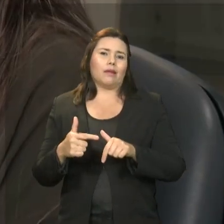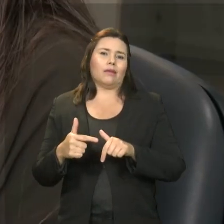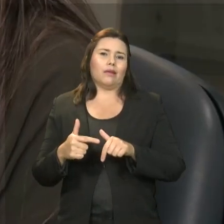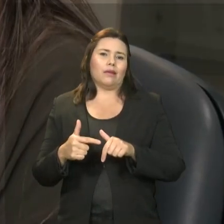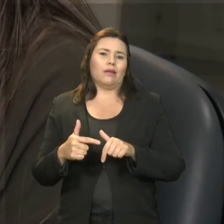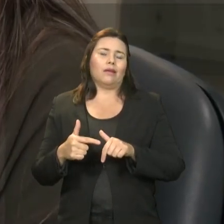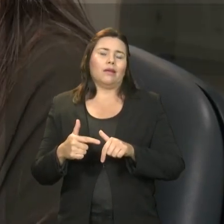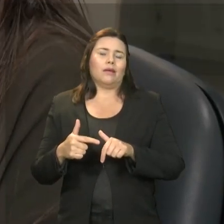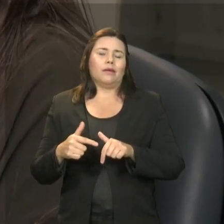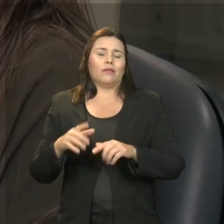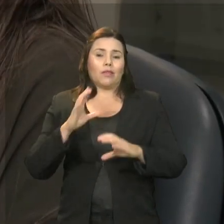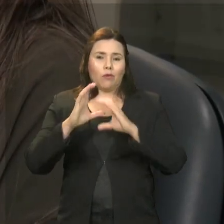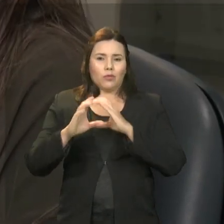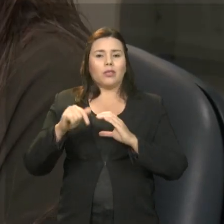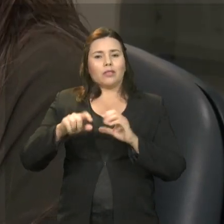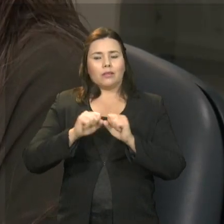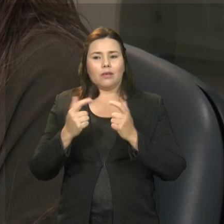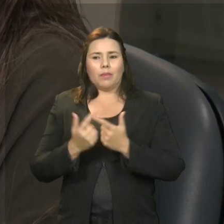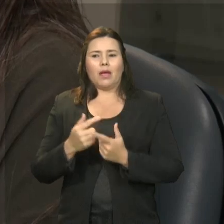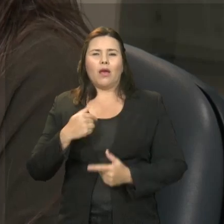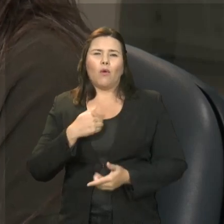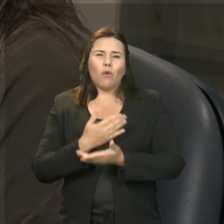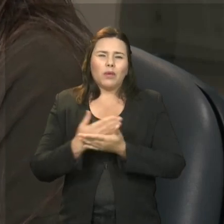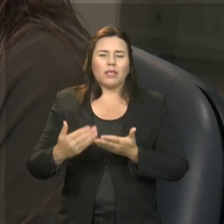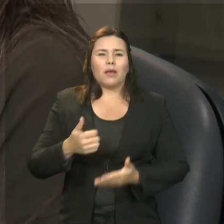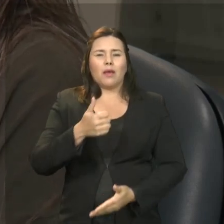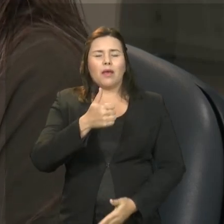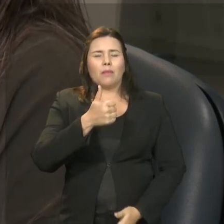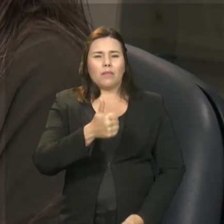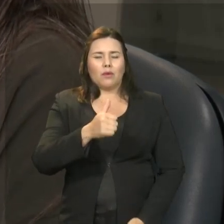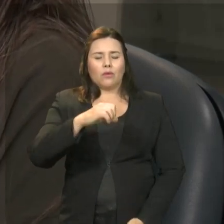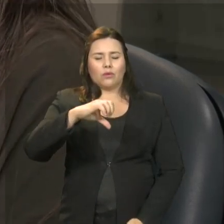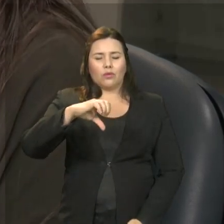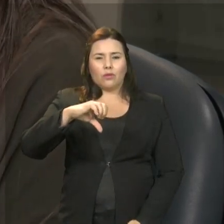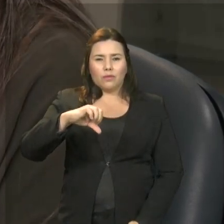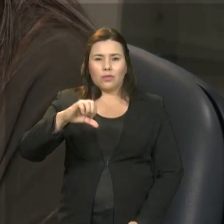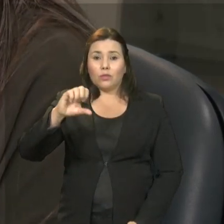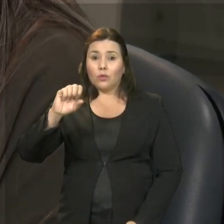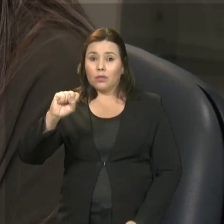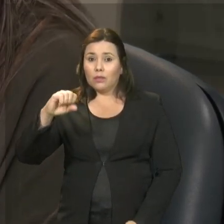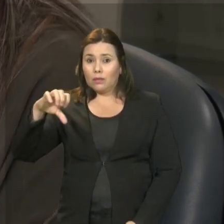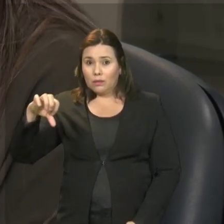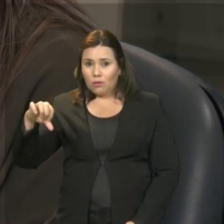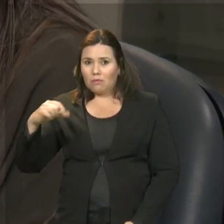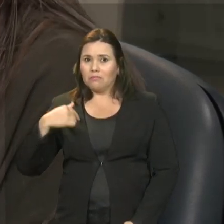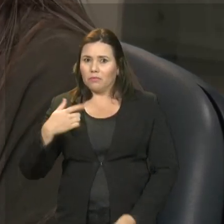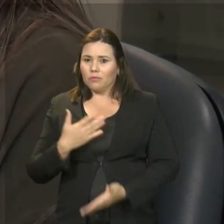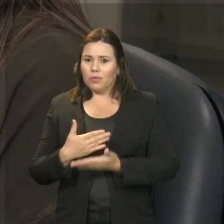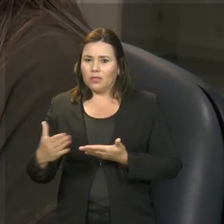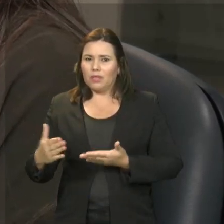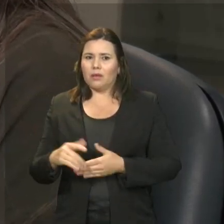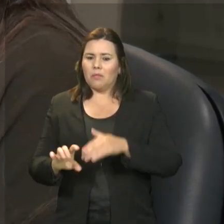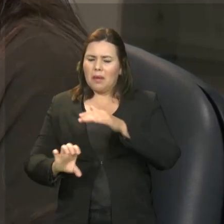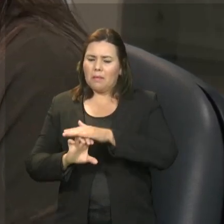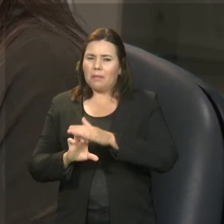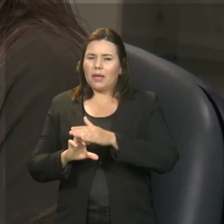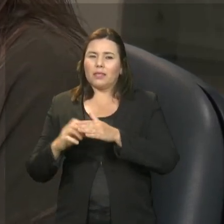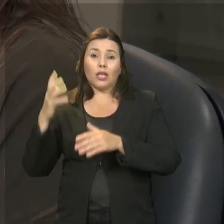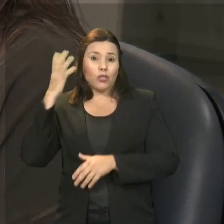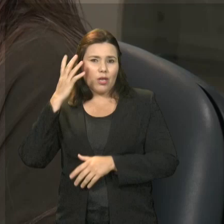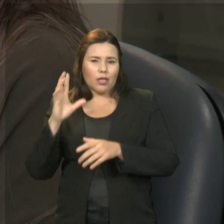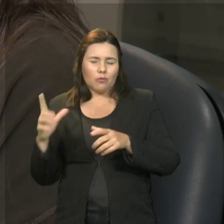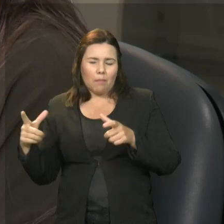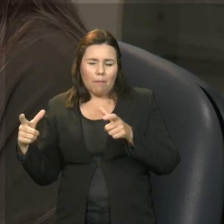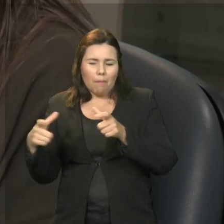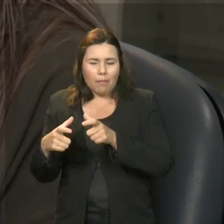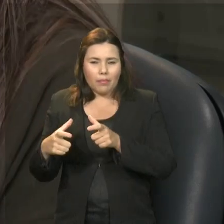entrei no rádio em 1989, só para você fazer ideia. Entrei numa rádio pequena, que também estava